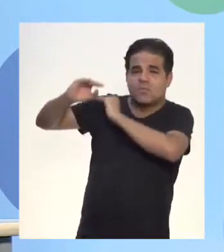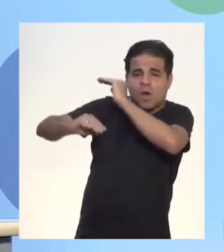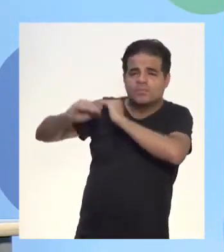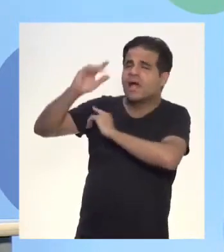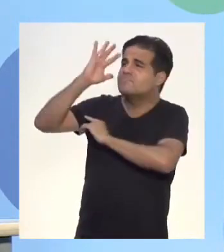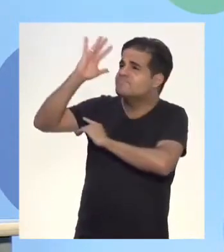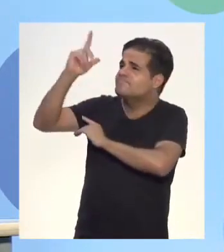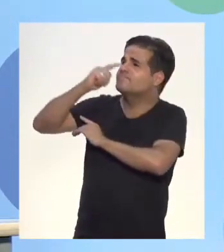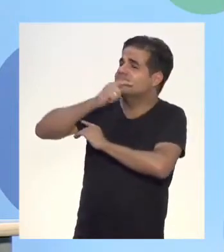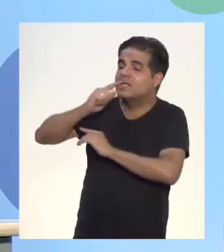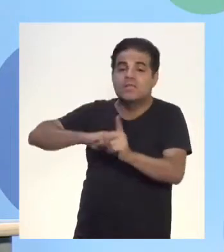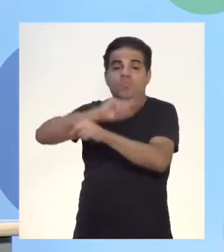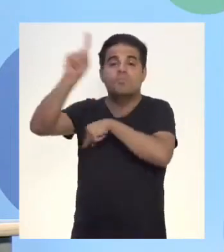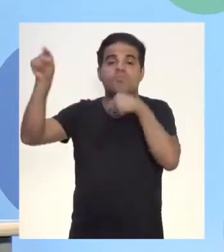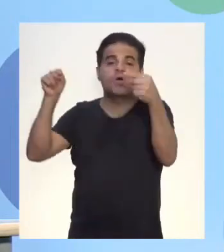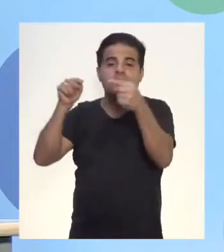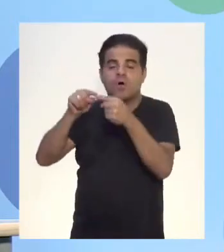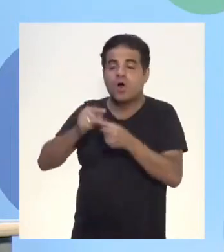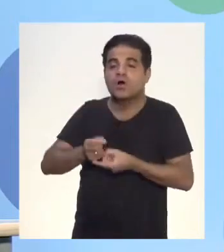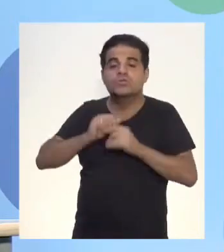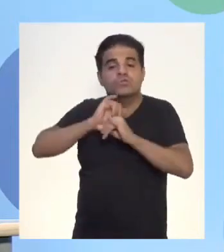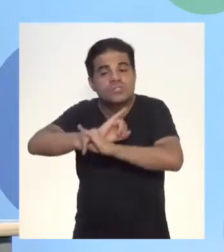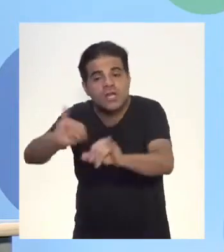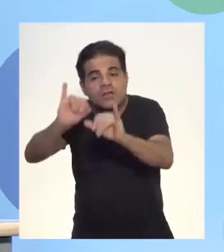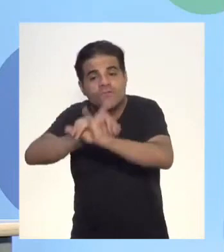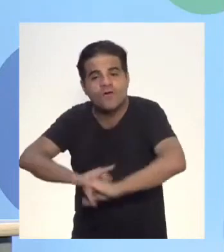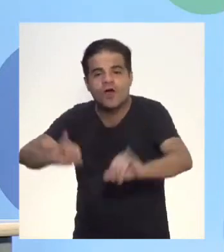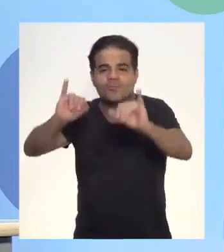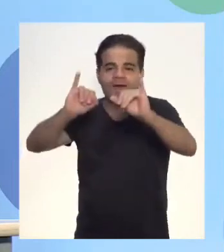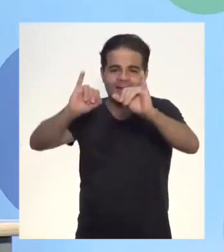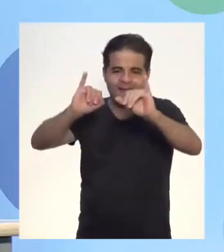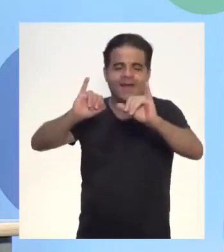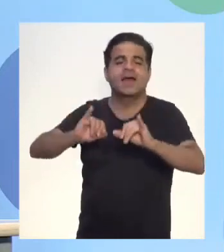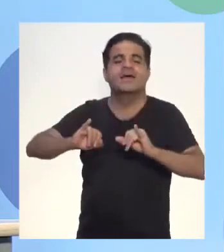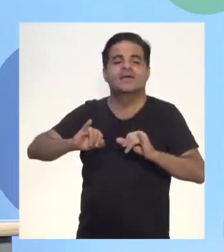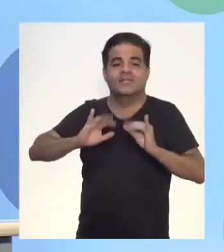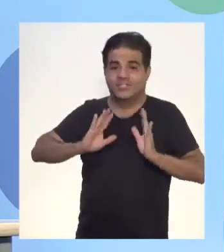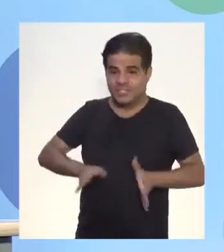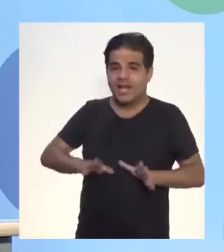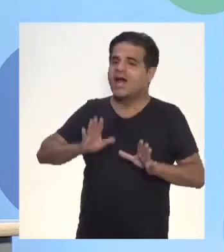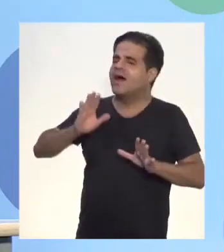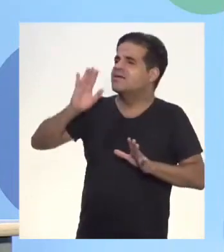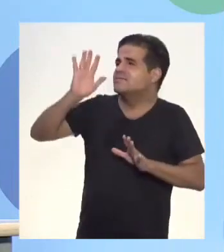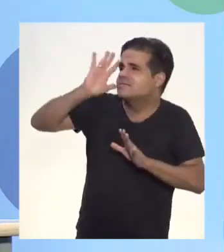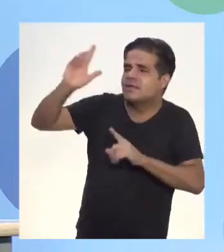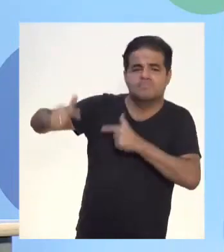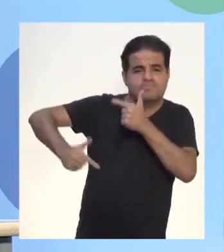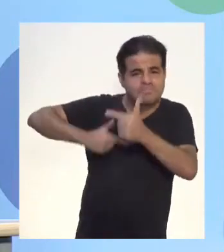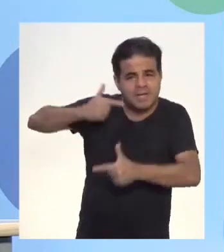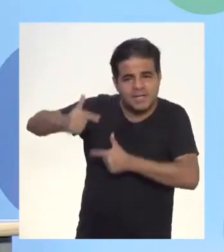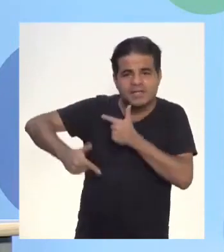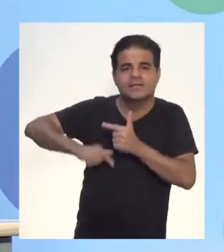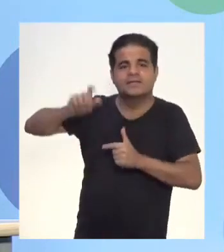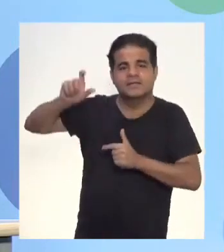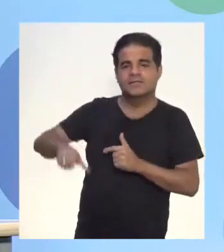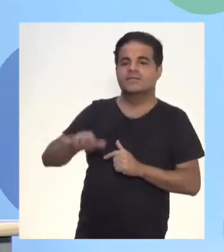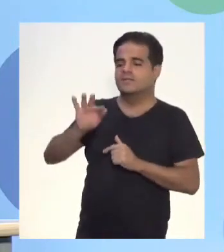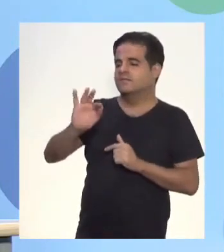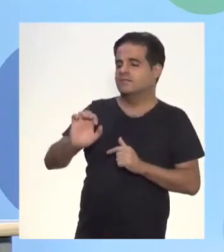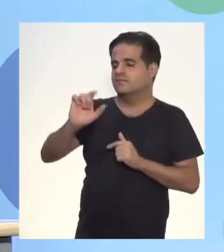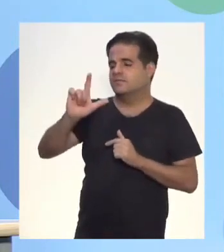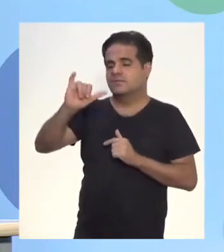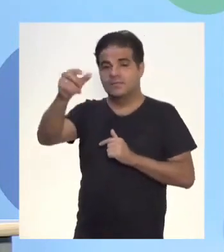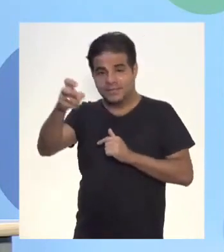desigualdade, eles têm um propósito de informar, né, como Jair trabalhando um dos pontos que o Félix falou,